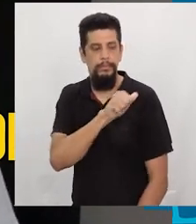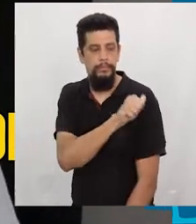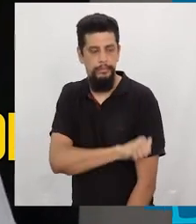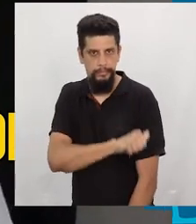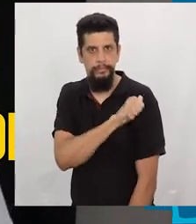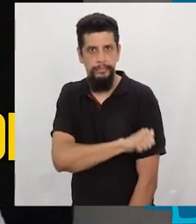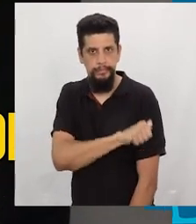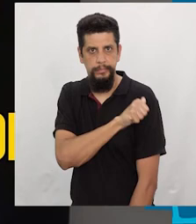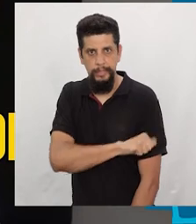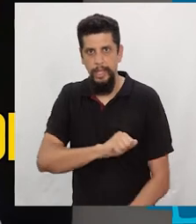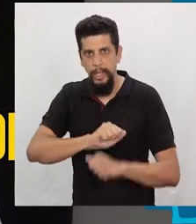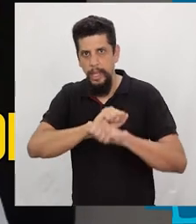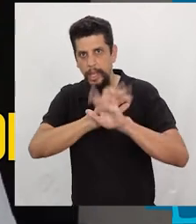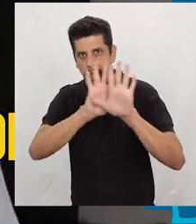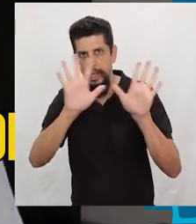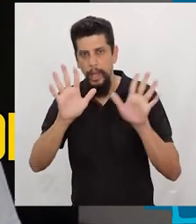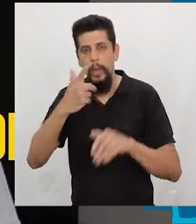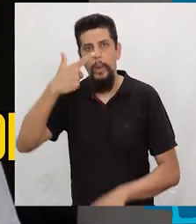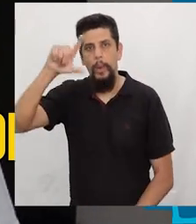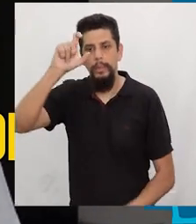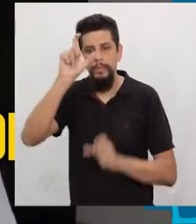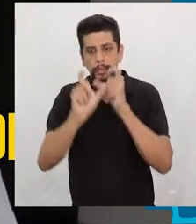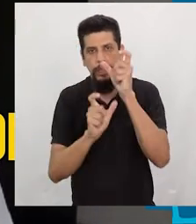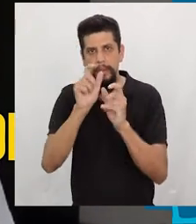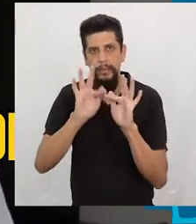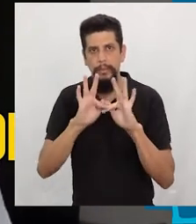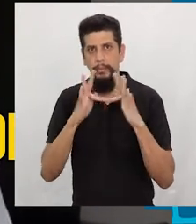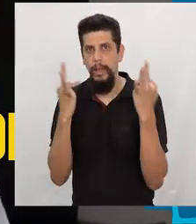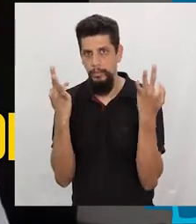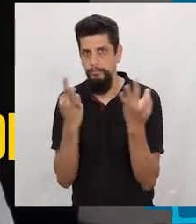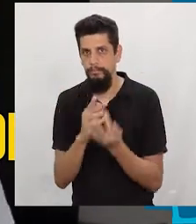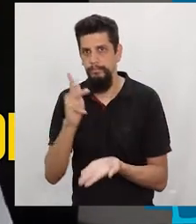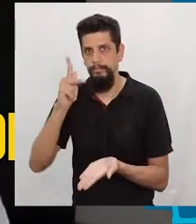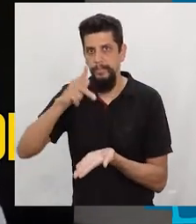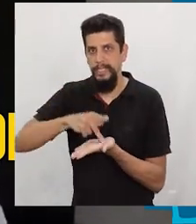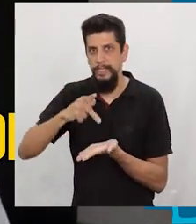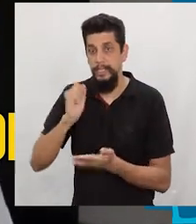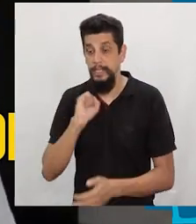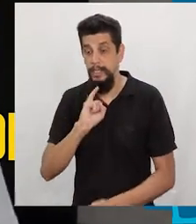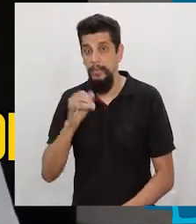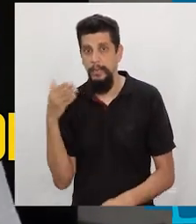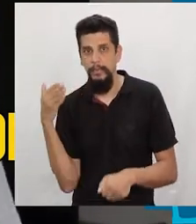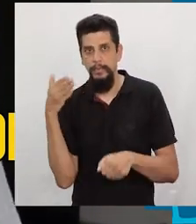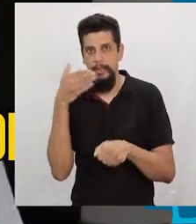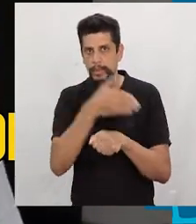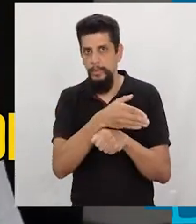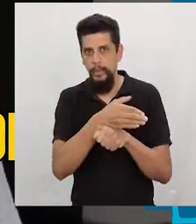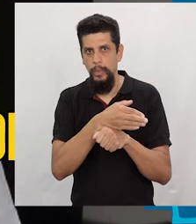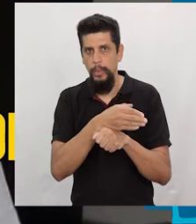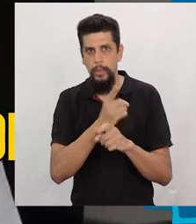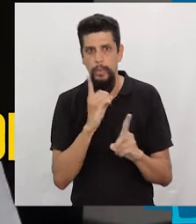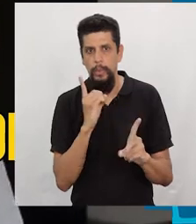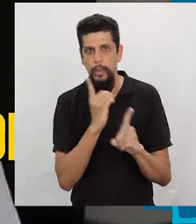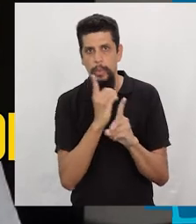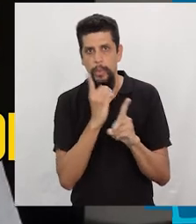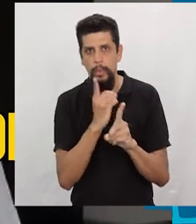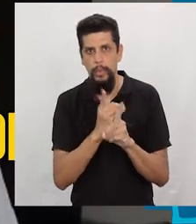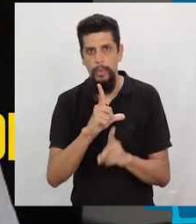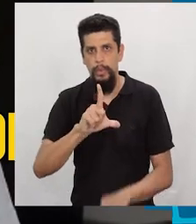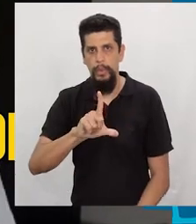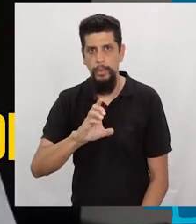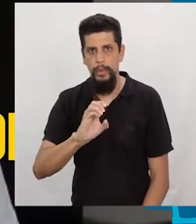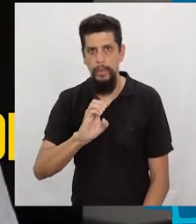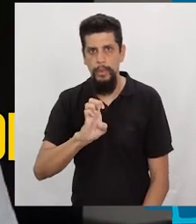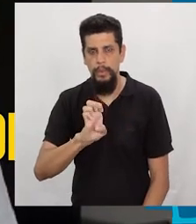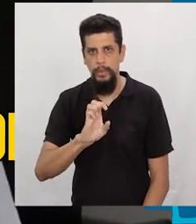Rio de Janeiro. Claro que são outros moradores, são famílias de verdade. Se você for lá, você não vai encontrar Dona Leocádio, Severino,